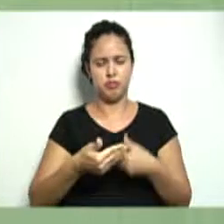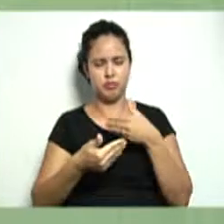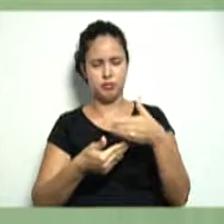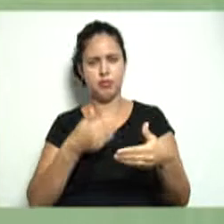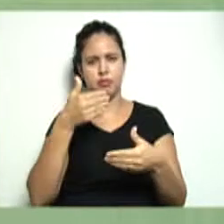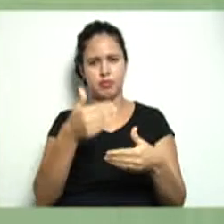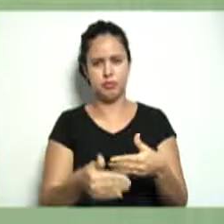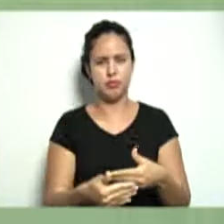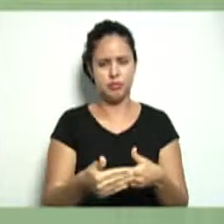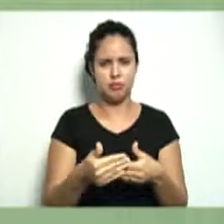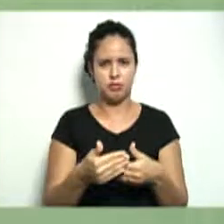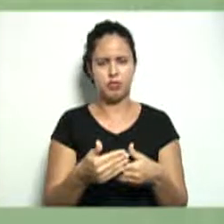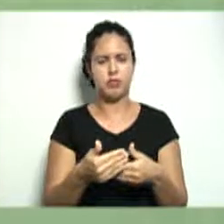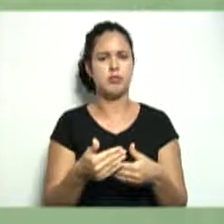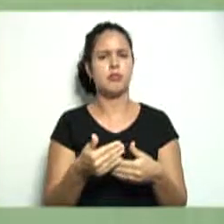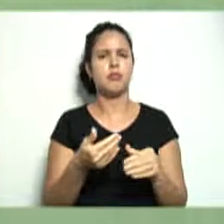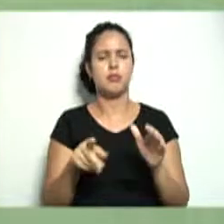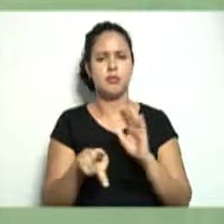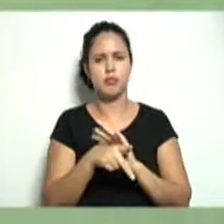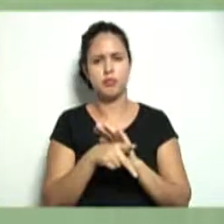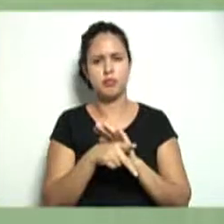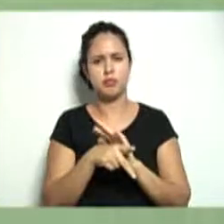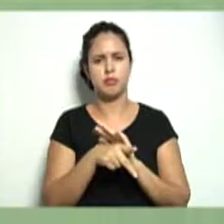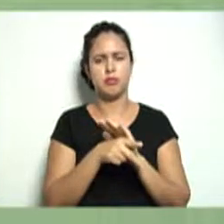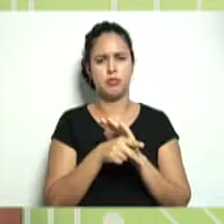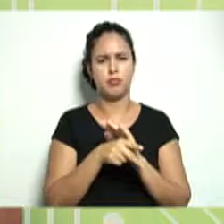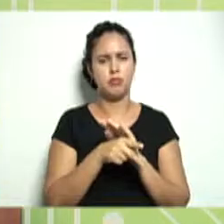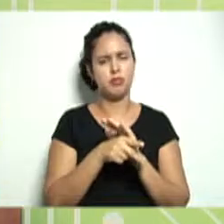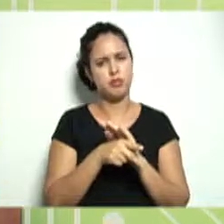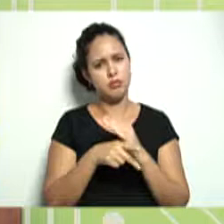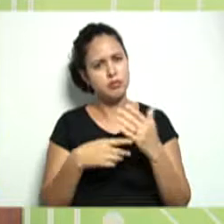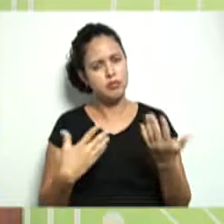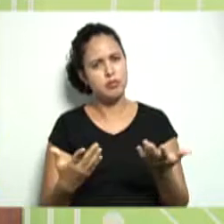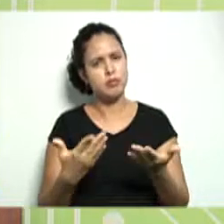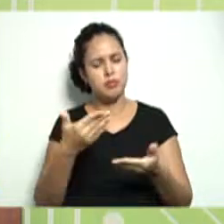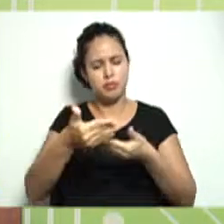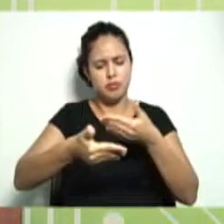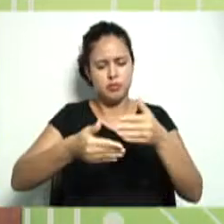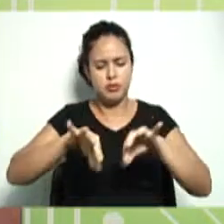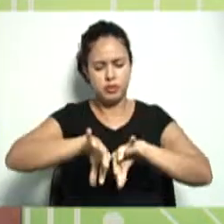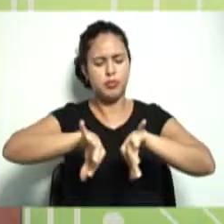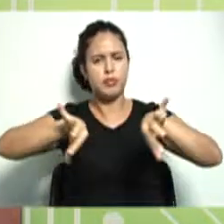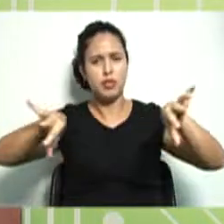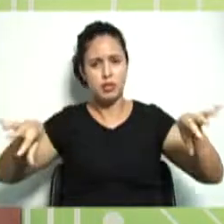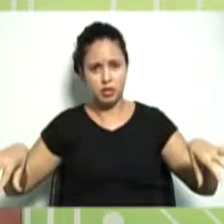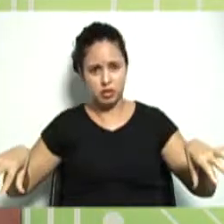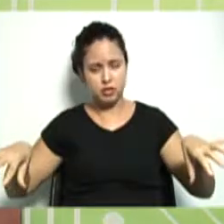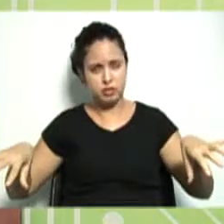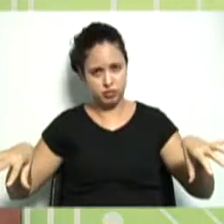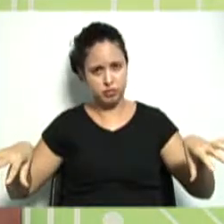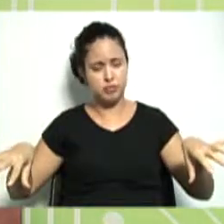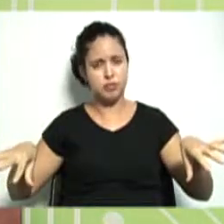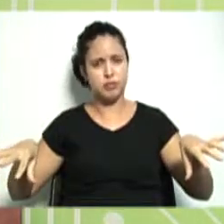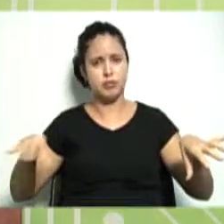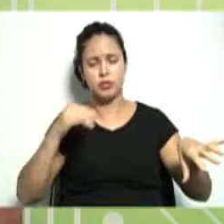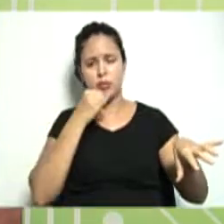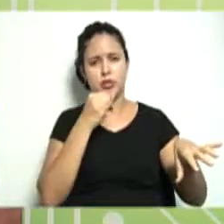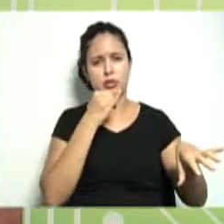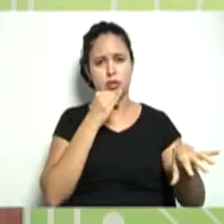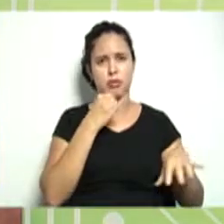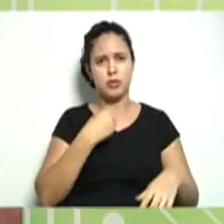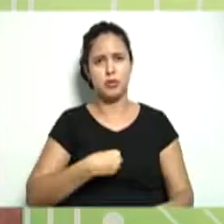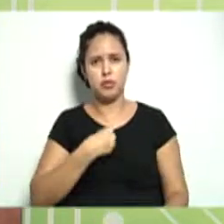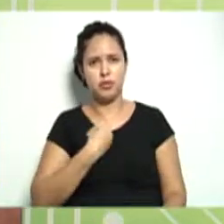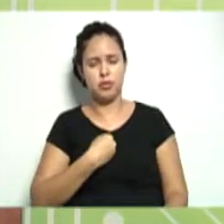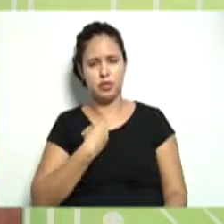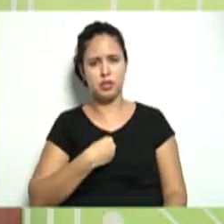ensino no modo de produção tribal não era um processo separado do processo de viver,